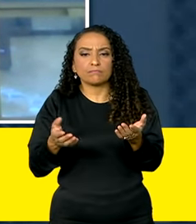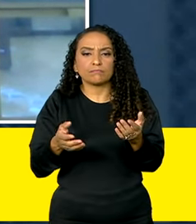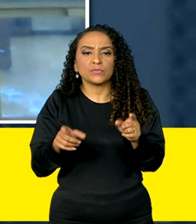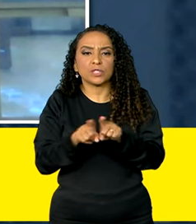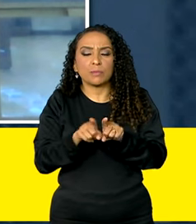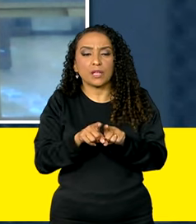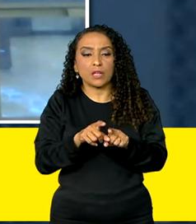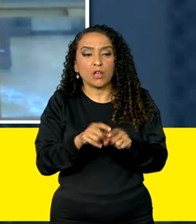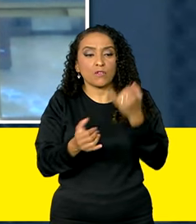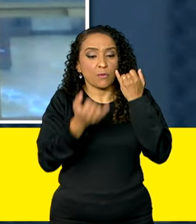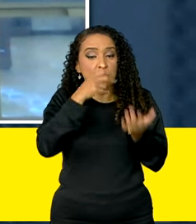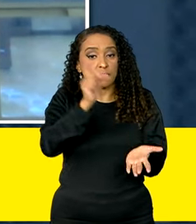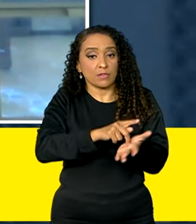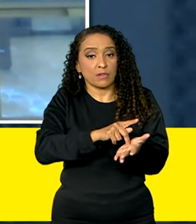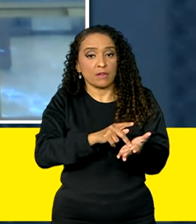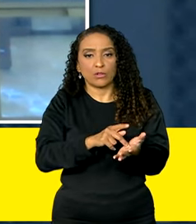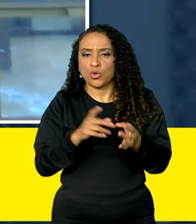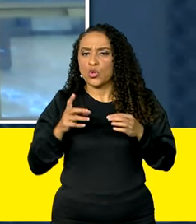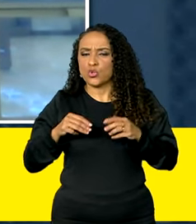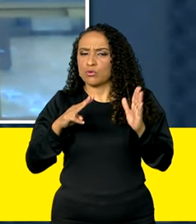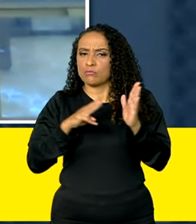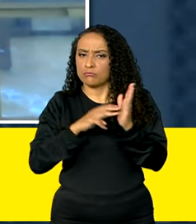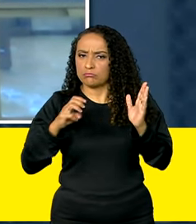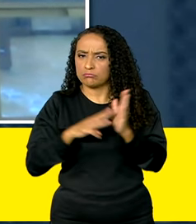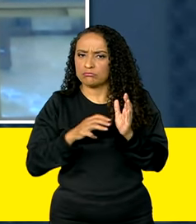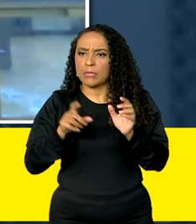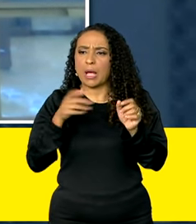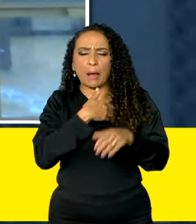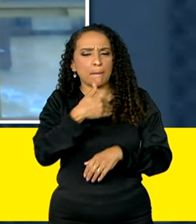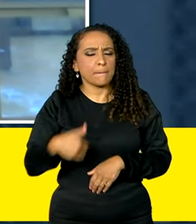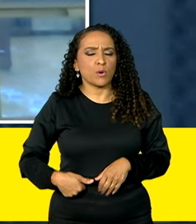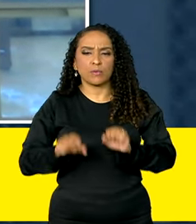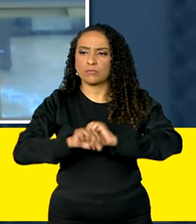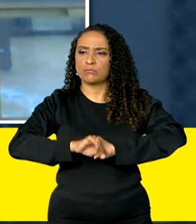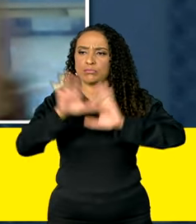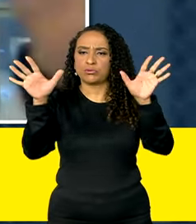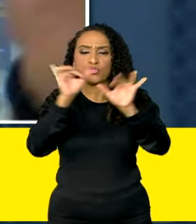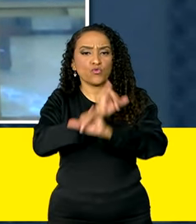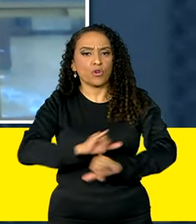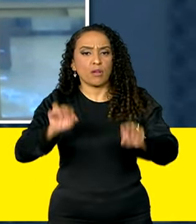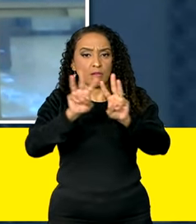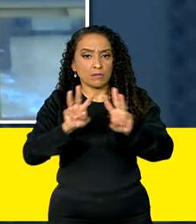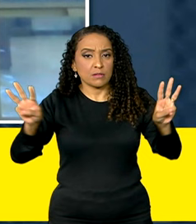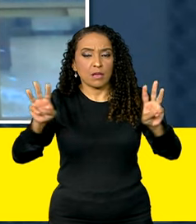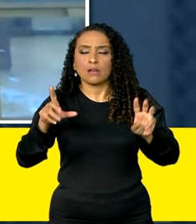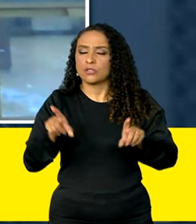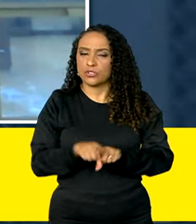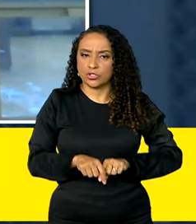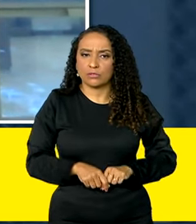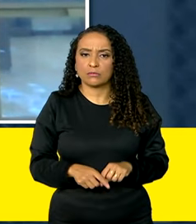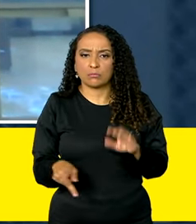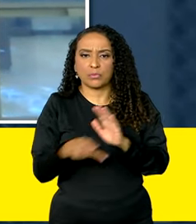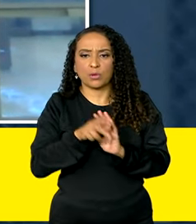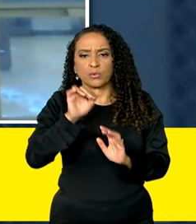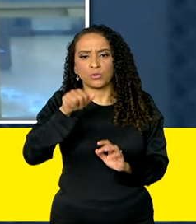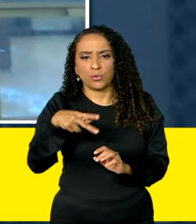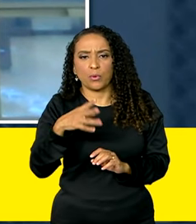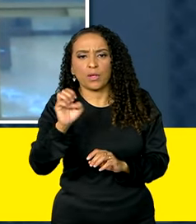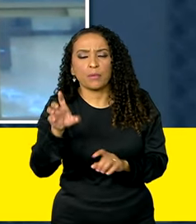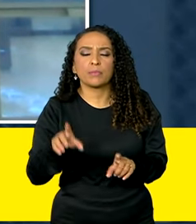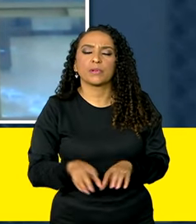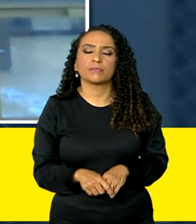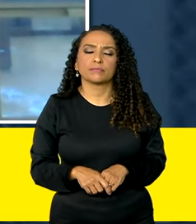dados oficiais. Toda a metodologia é pública, transparente, divulgada nos sites, né, do INPE, do